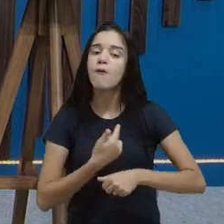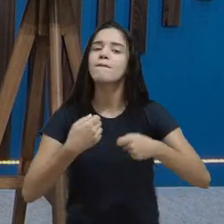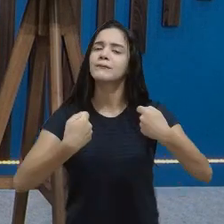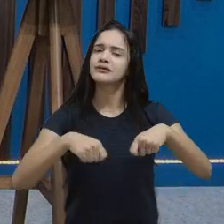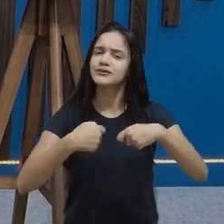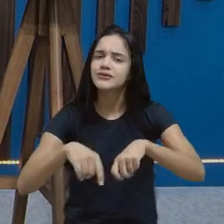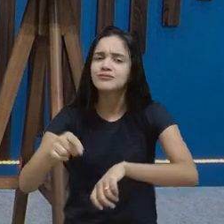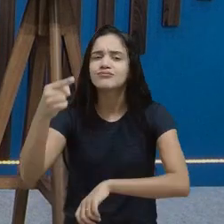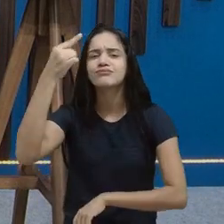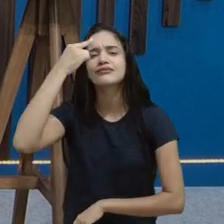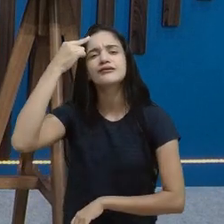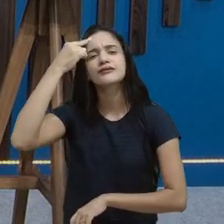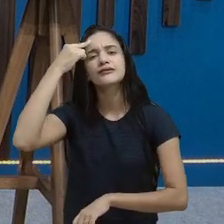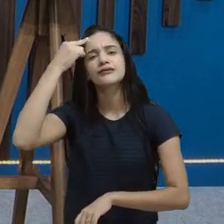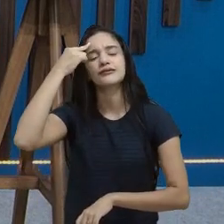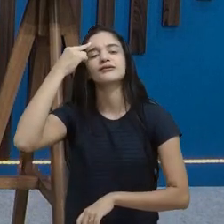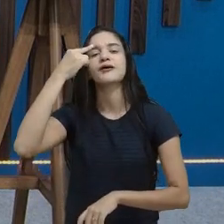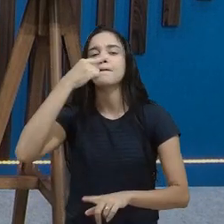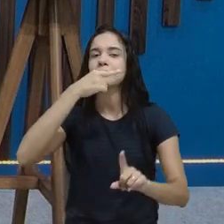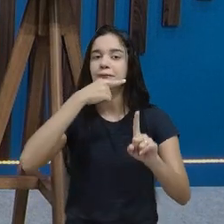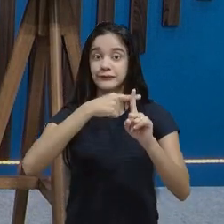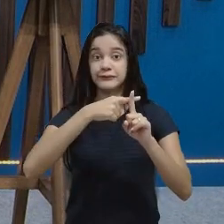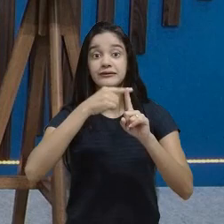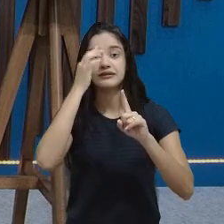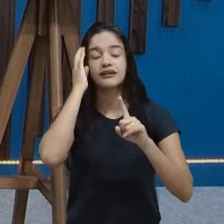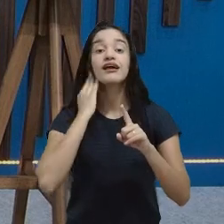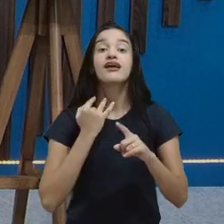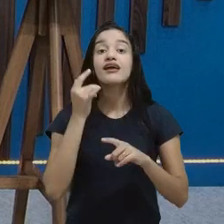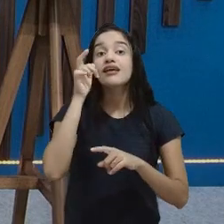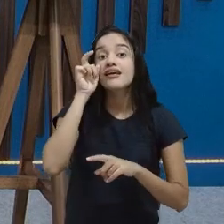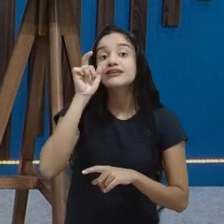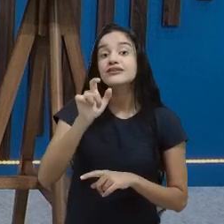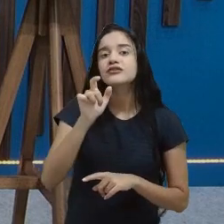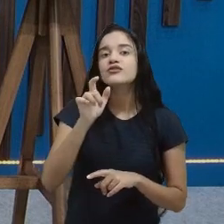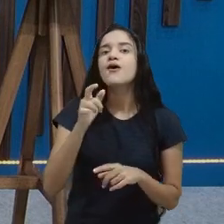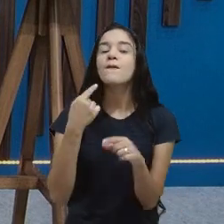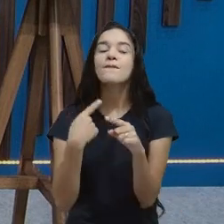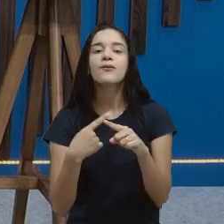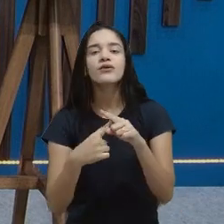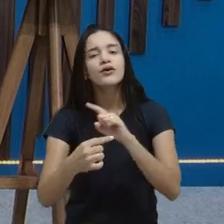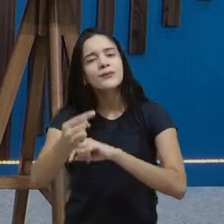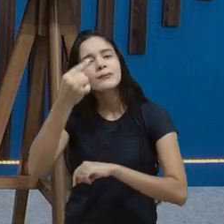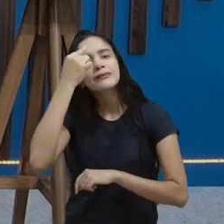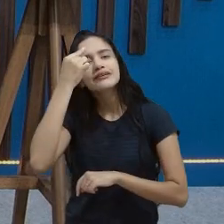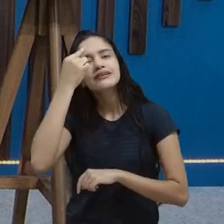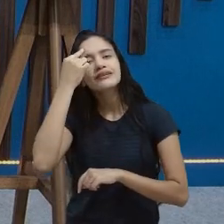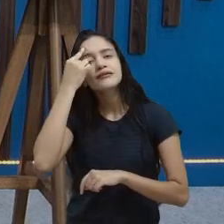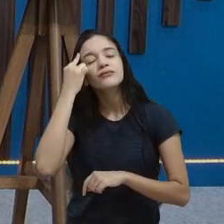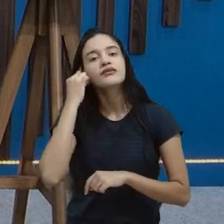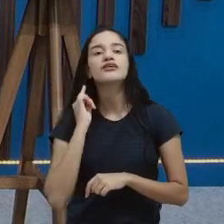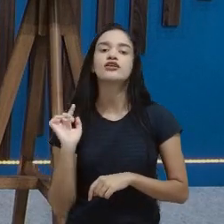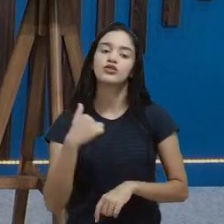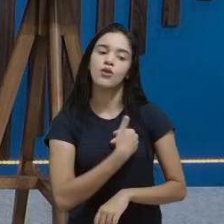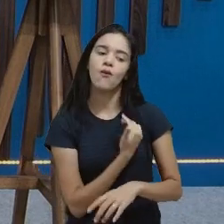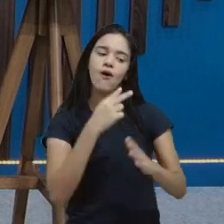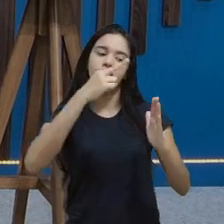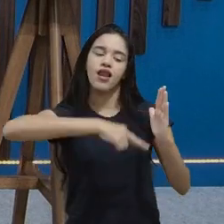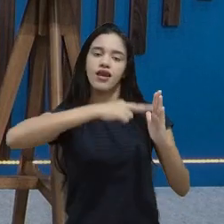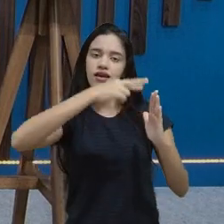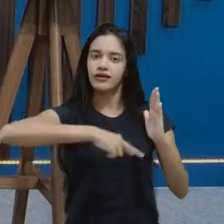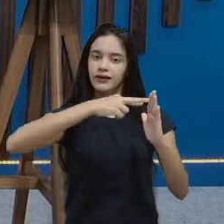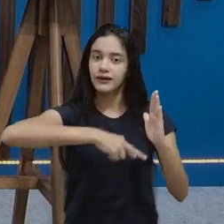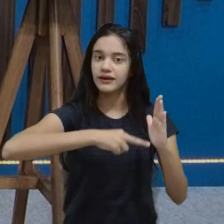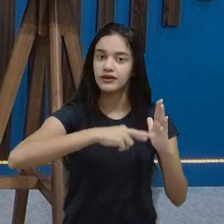precisamos pensar dessa forma. E é tão interessante porque o pensamento, não é, quando lemos, não é,